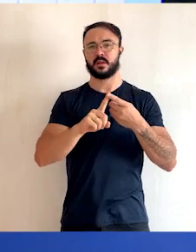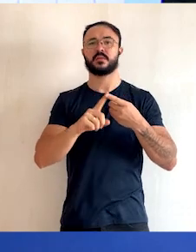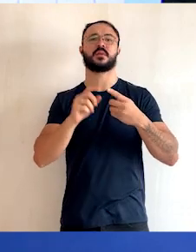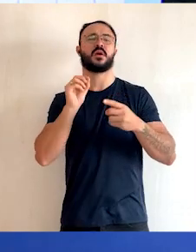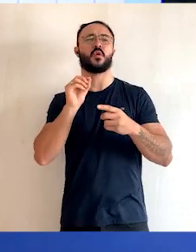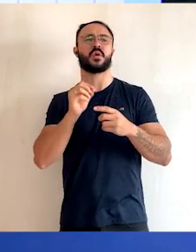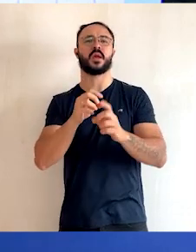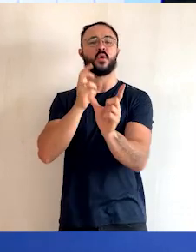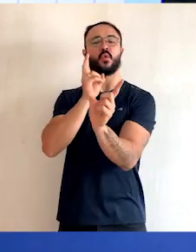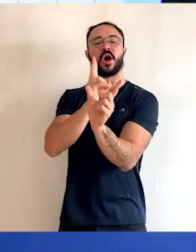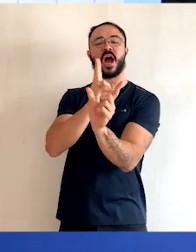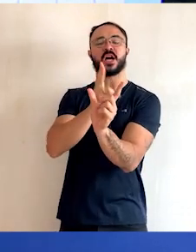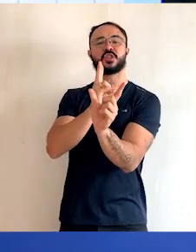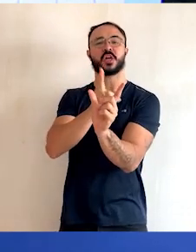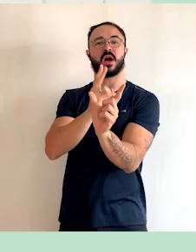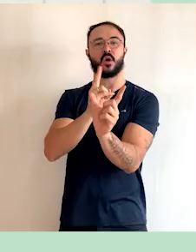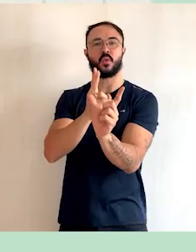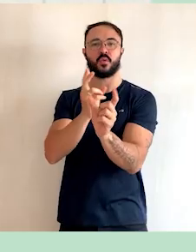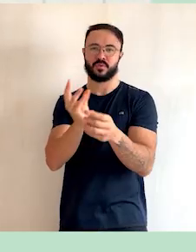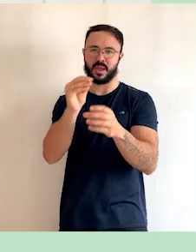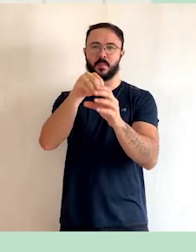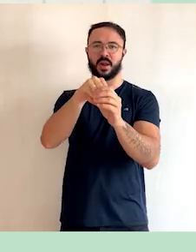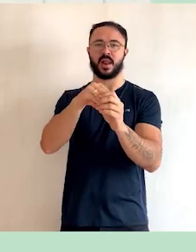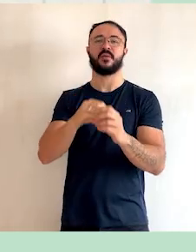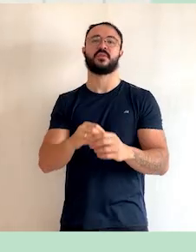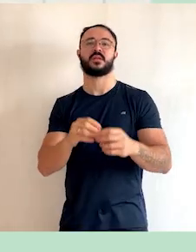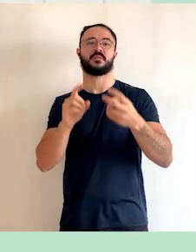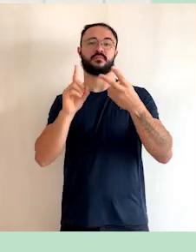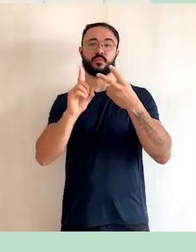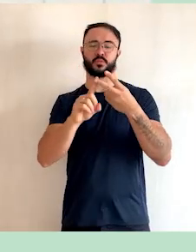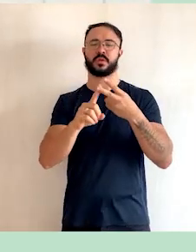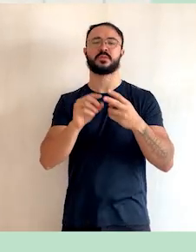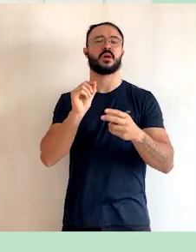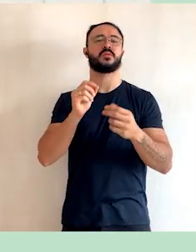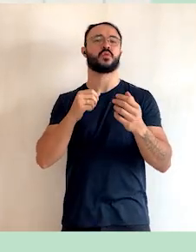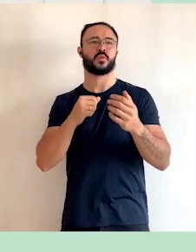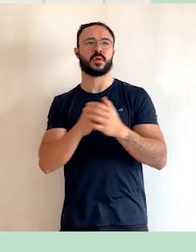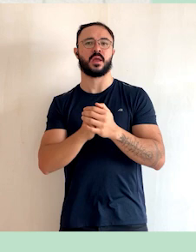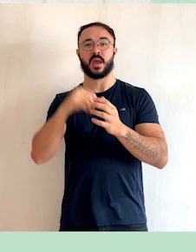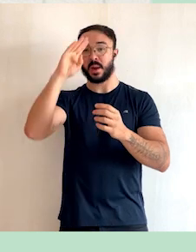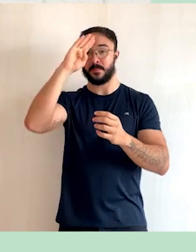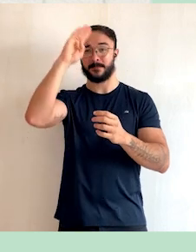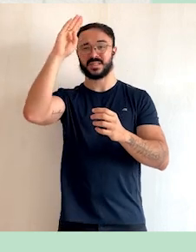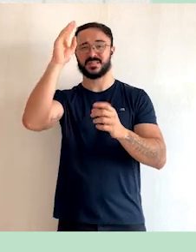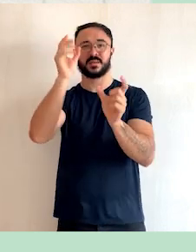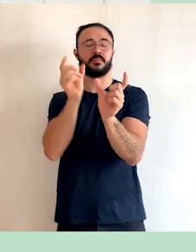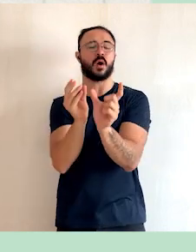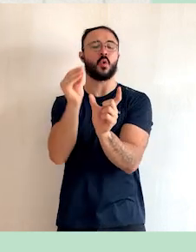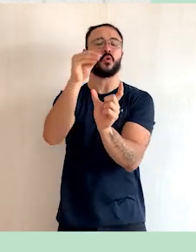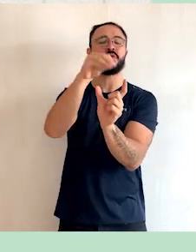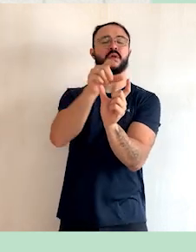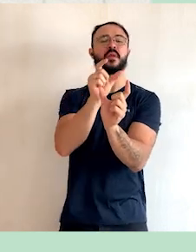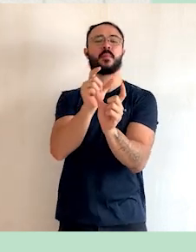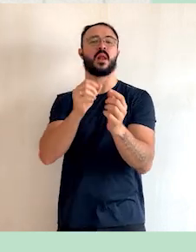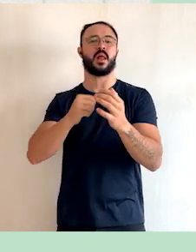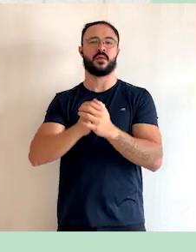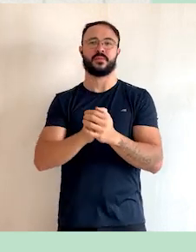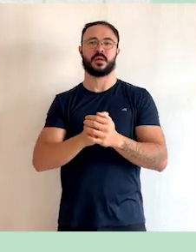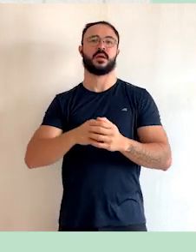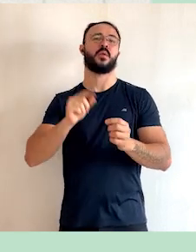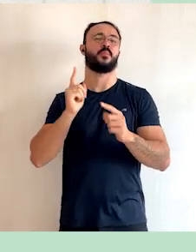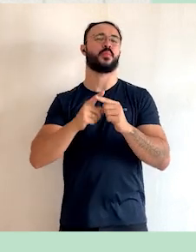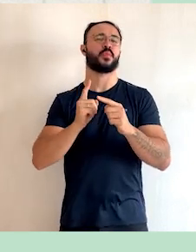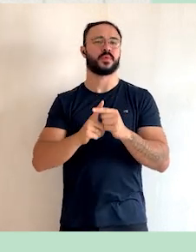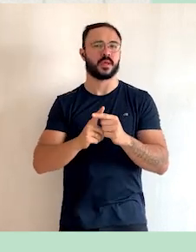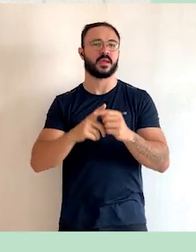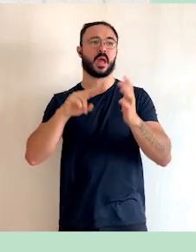das palavras. O radical, em resumo, é a principal estrutura de uma palavra, consequentemente o principal morfema,